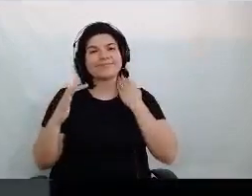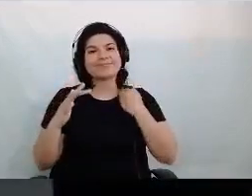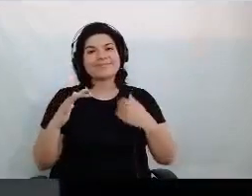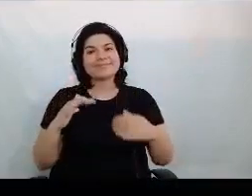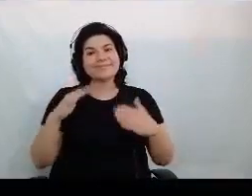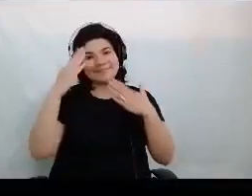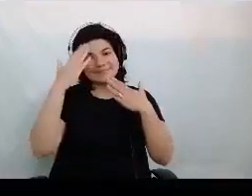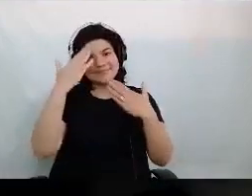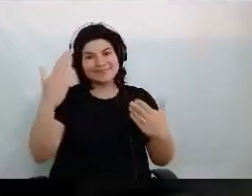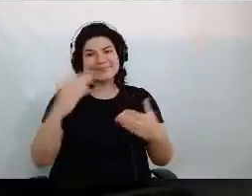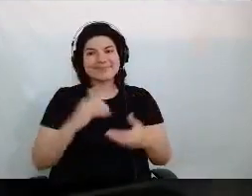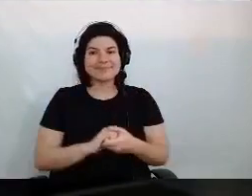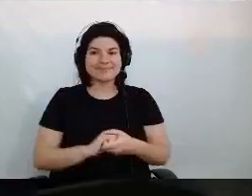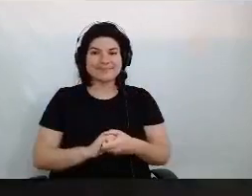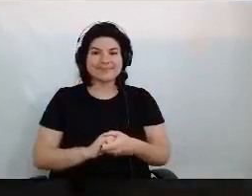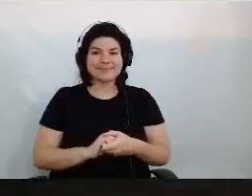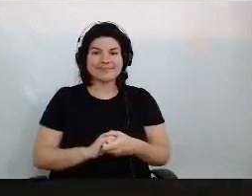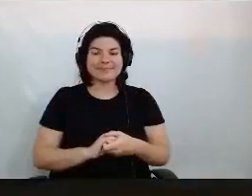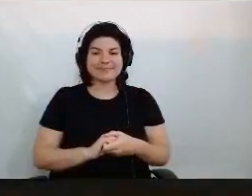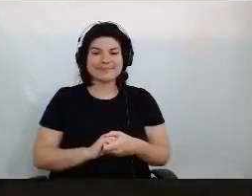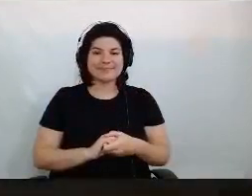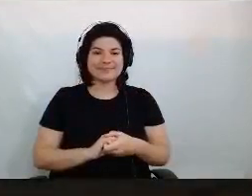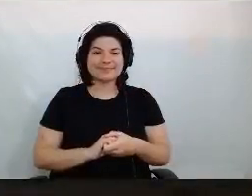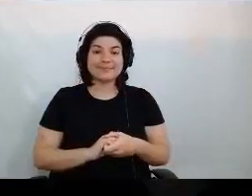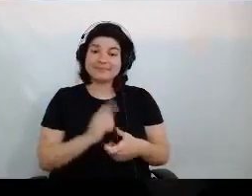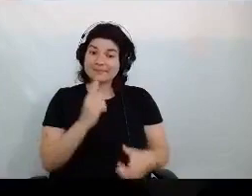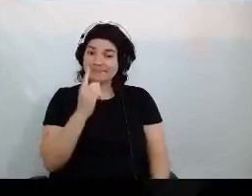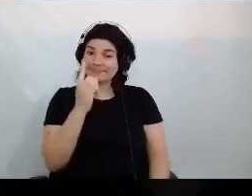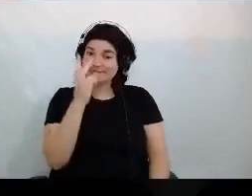Obrigada. 1, 2, 3, testes.